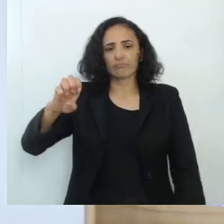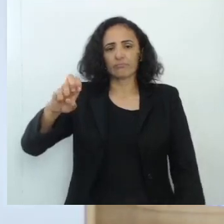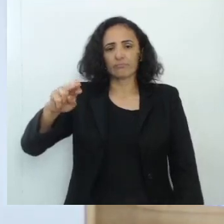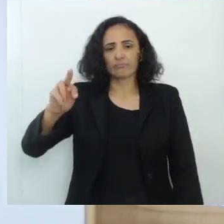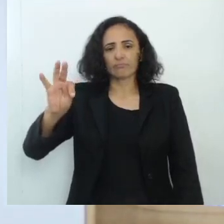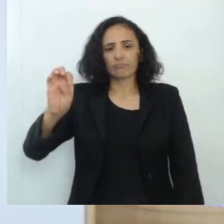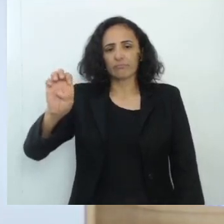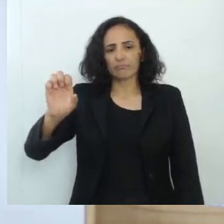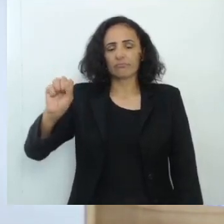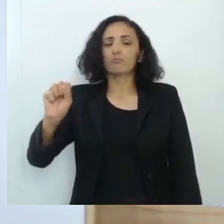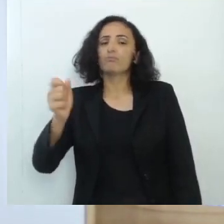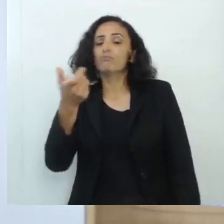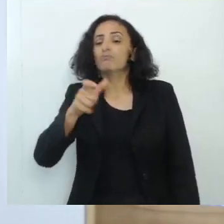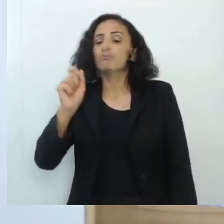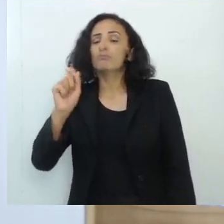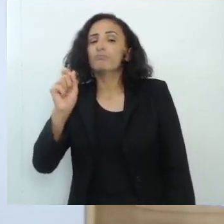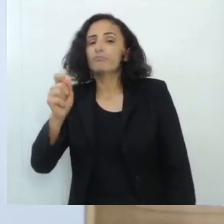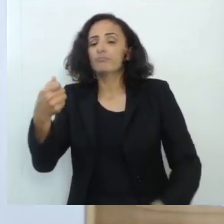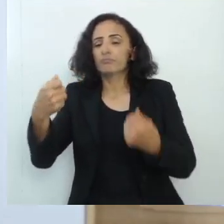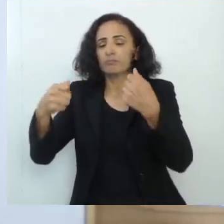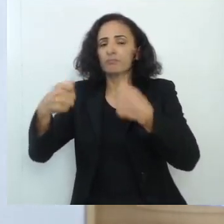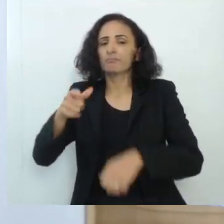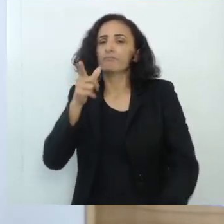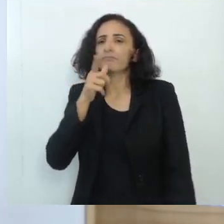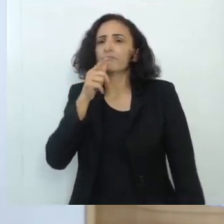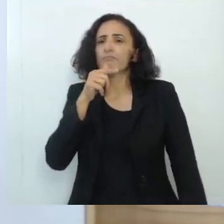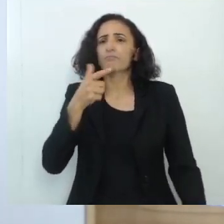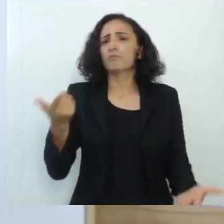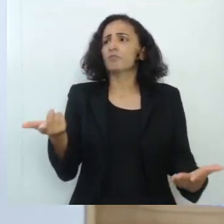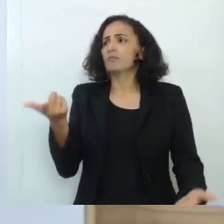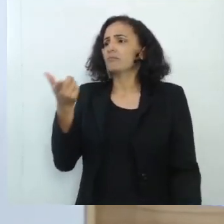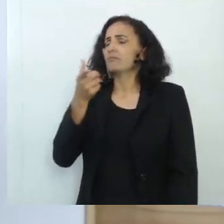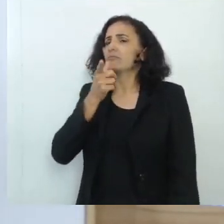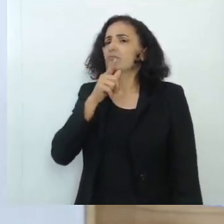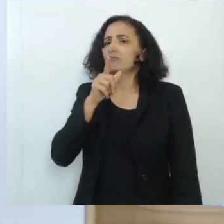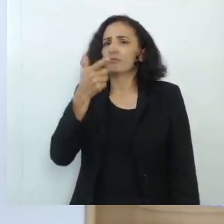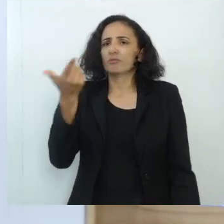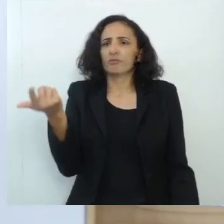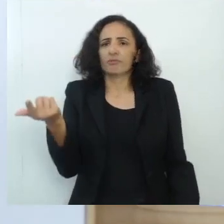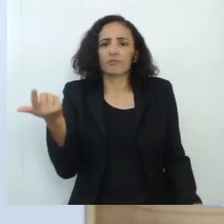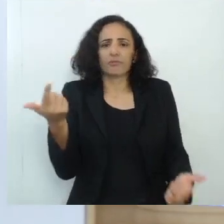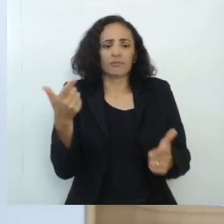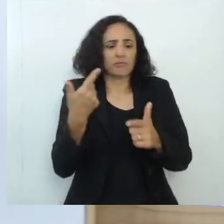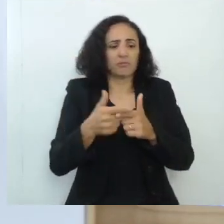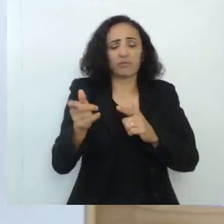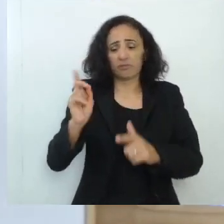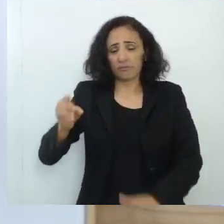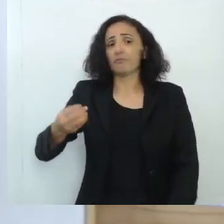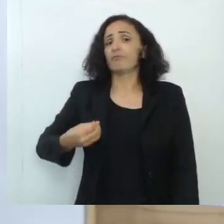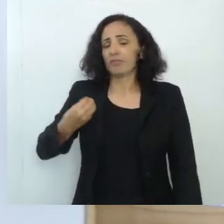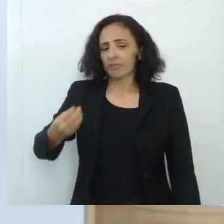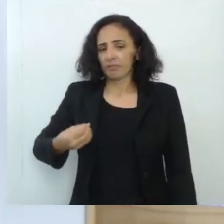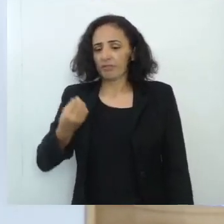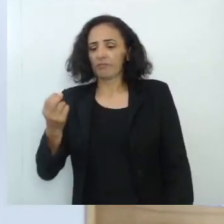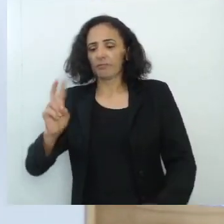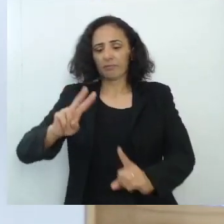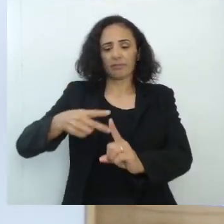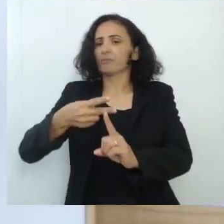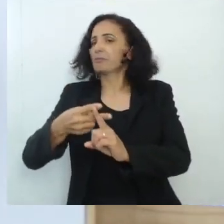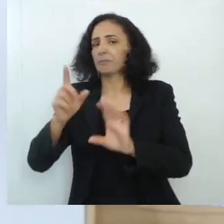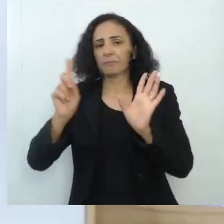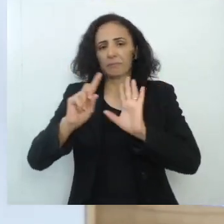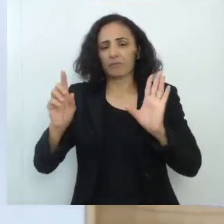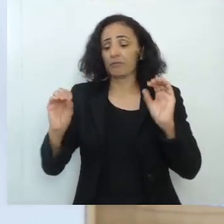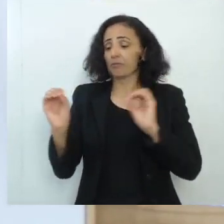para juntar os gametas dessa planta. Ô, Andrei, se não tiver água, não tem problema, ela não reproduz. Se não tiver água,